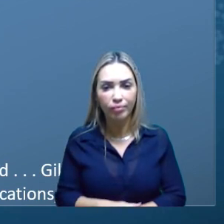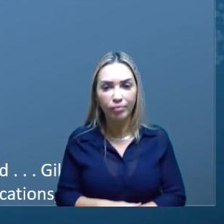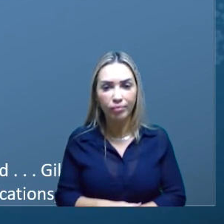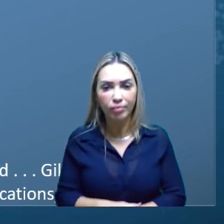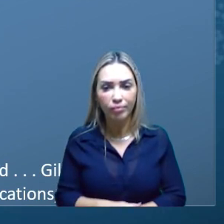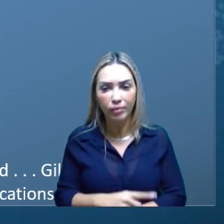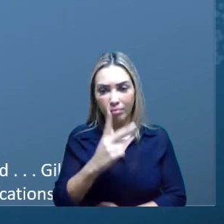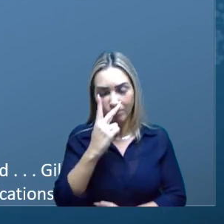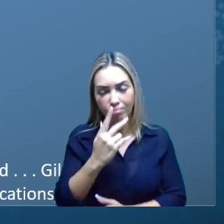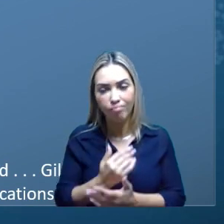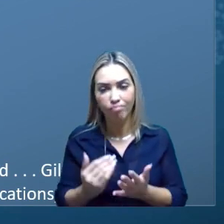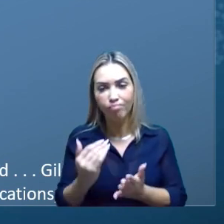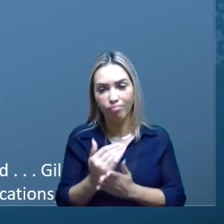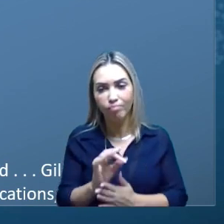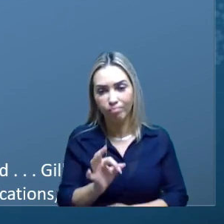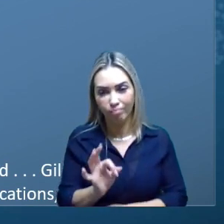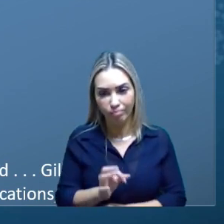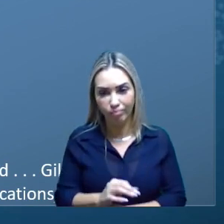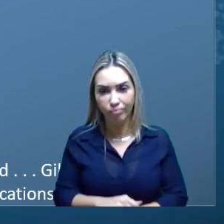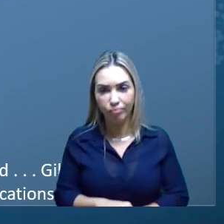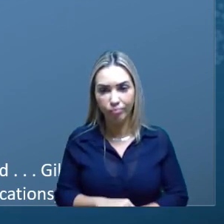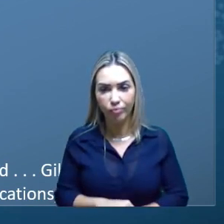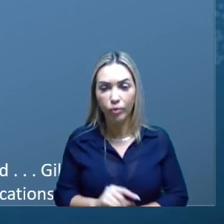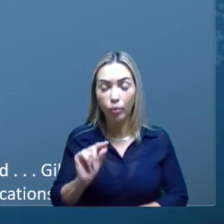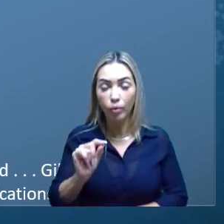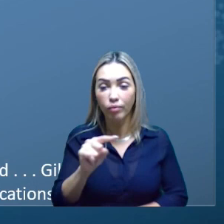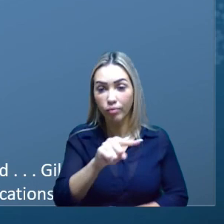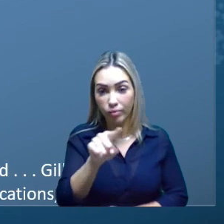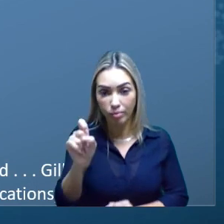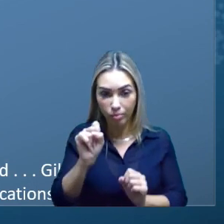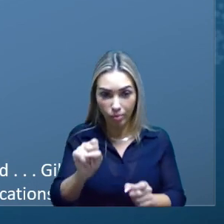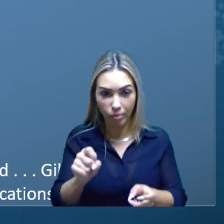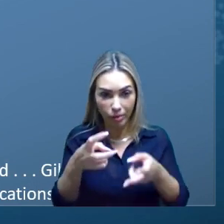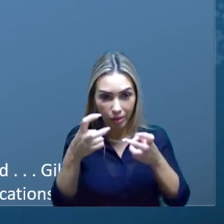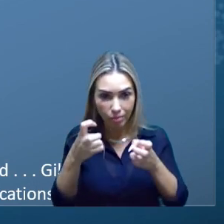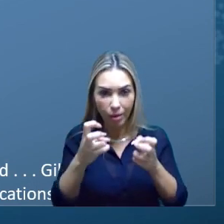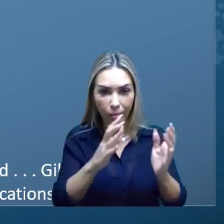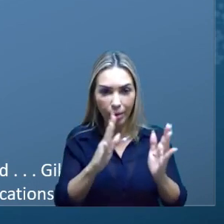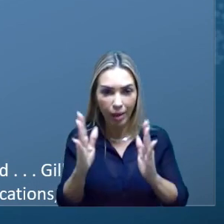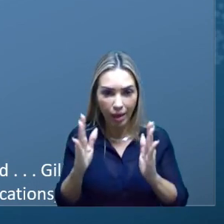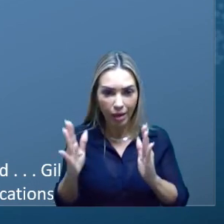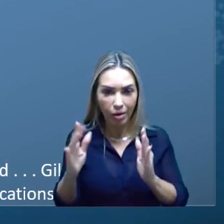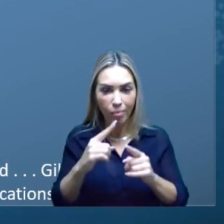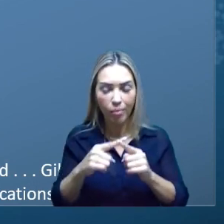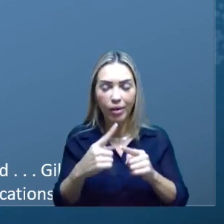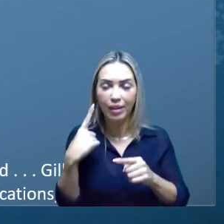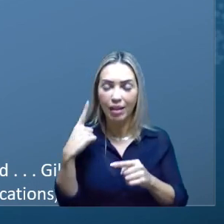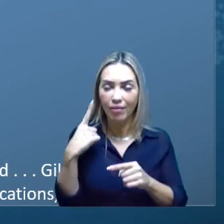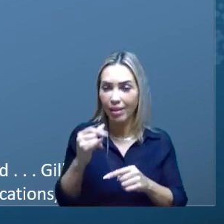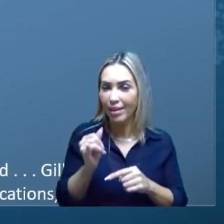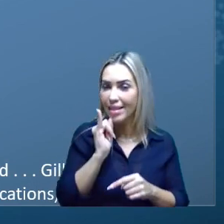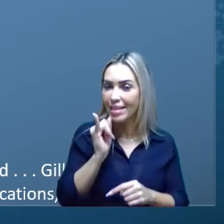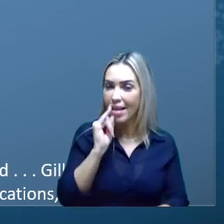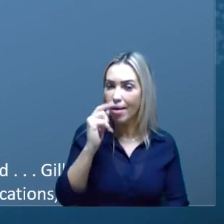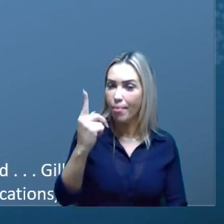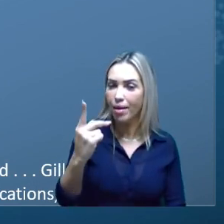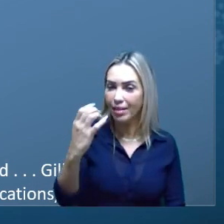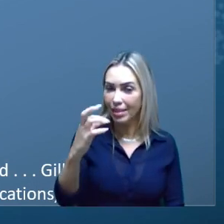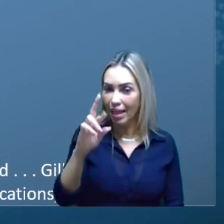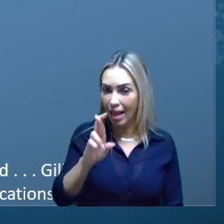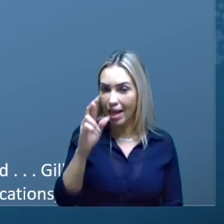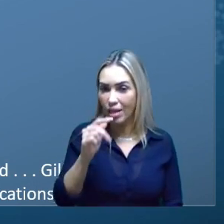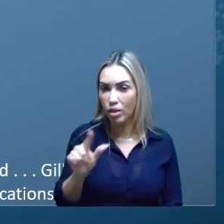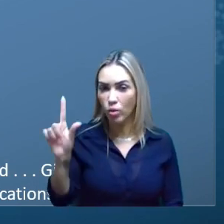muito alto. E o que você pode ver é que durante esse período, porque estavam fazendo testes de PCR e outro grupo estavam